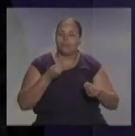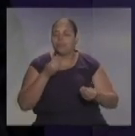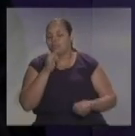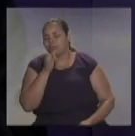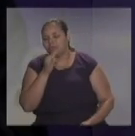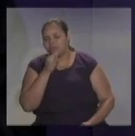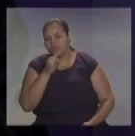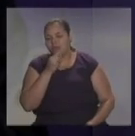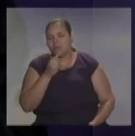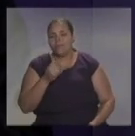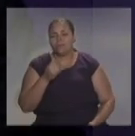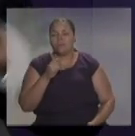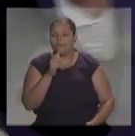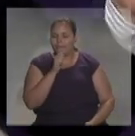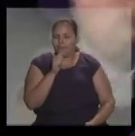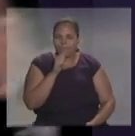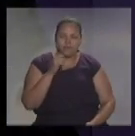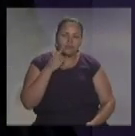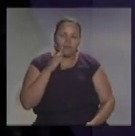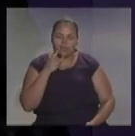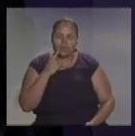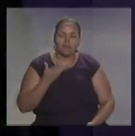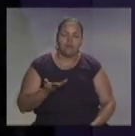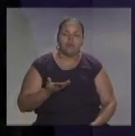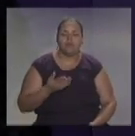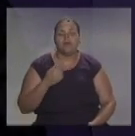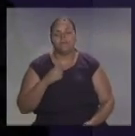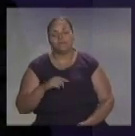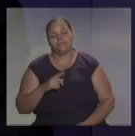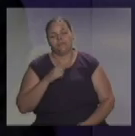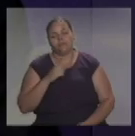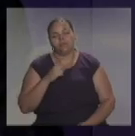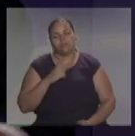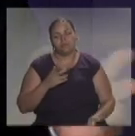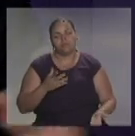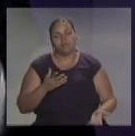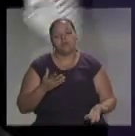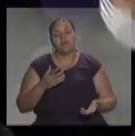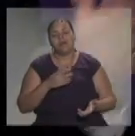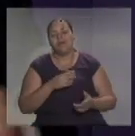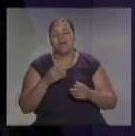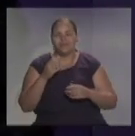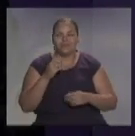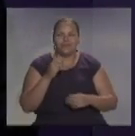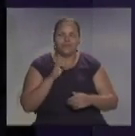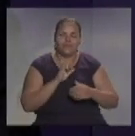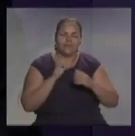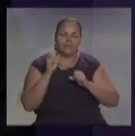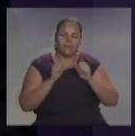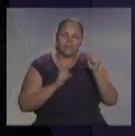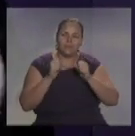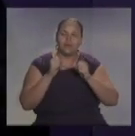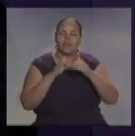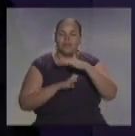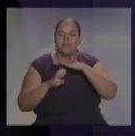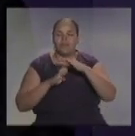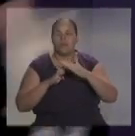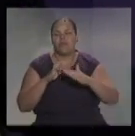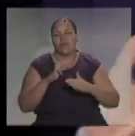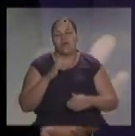por exemplo, das bebidas? Nós temos os grandes, as grandes indústrias do